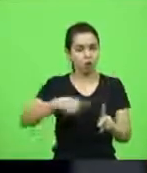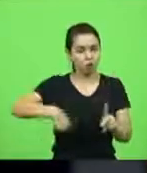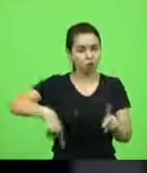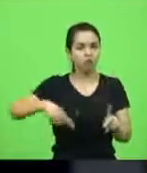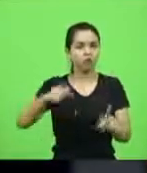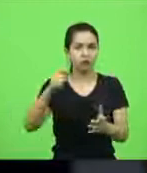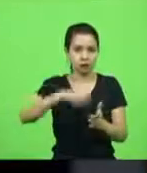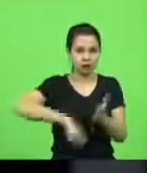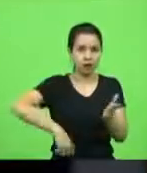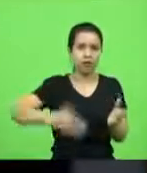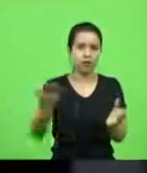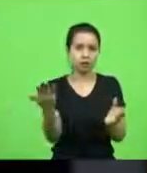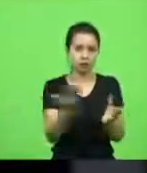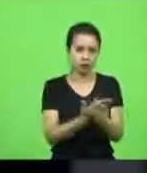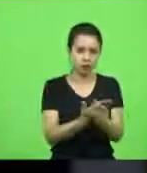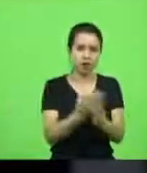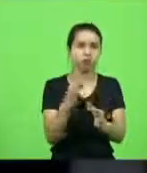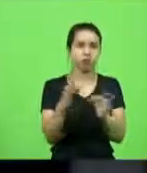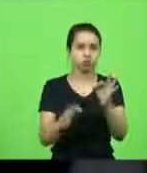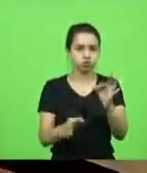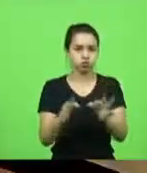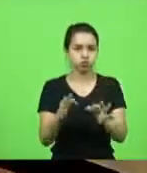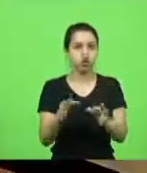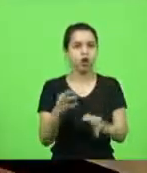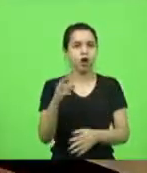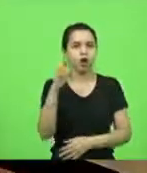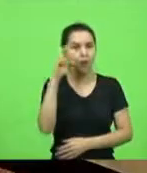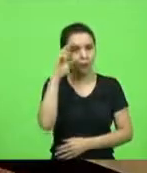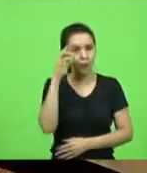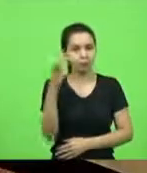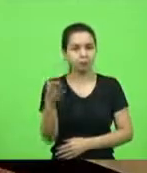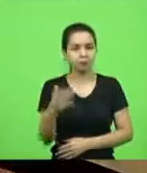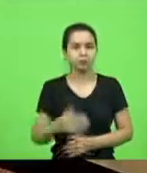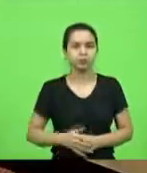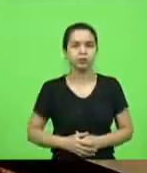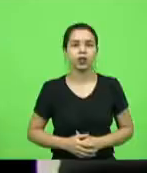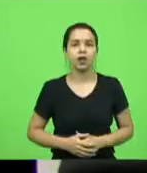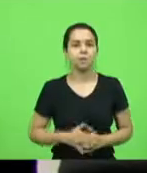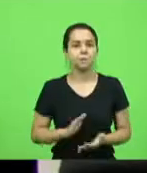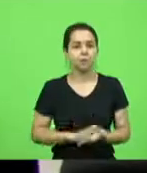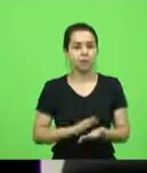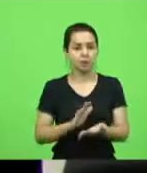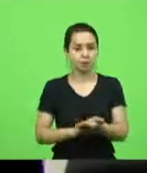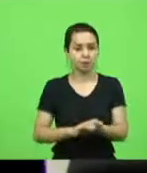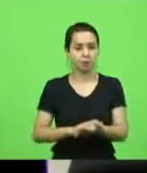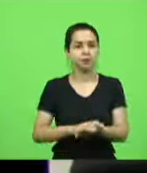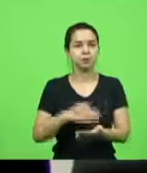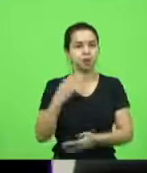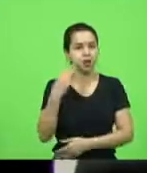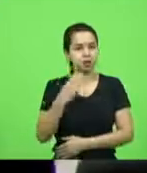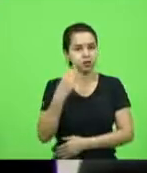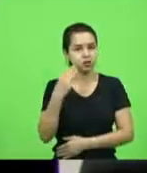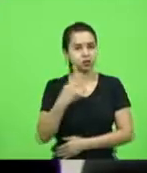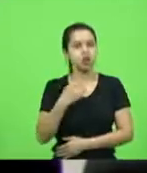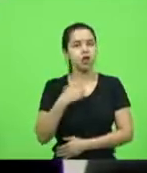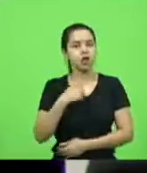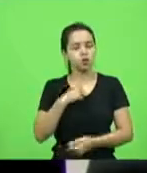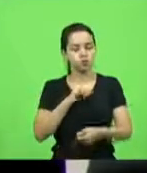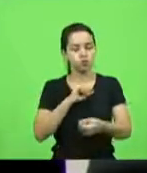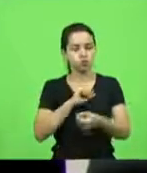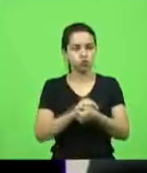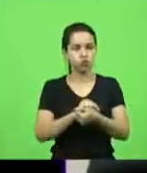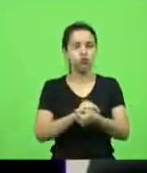ação popular e vamos entrar na justiça tempo Estadual da com a palavra Parabéns deputado Marcius Conte comigo na derrubada desse